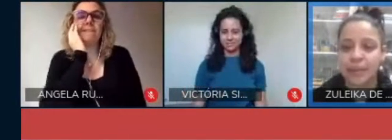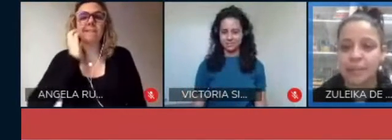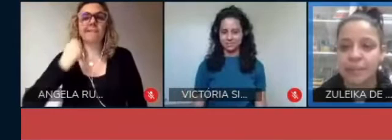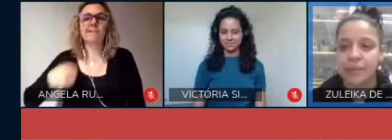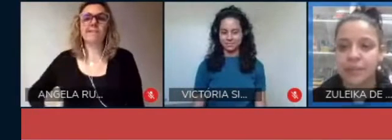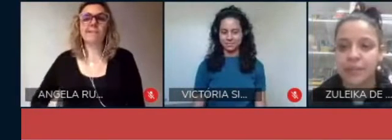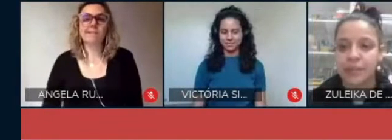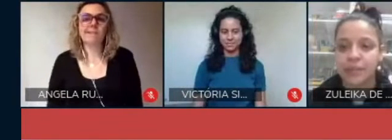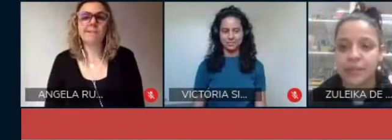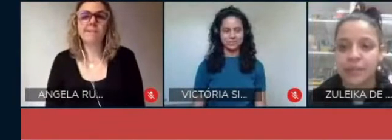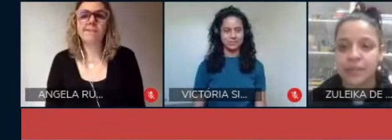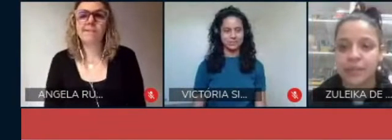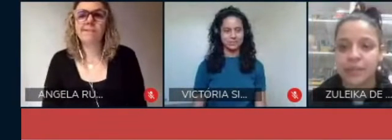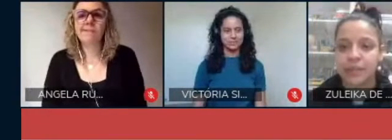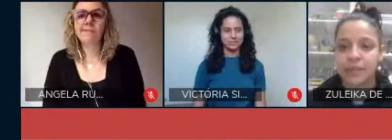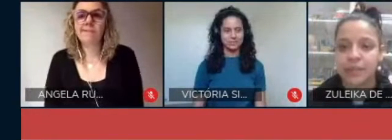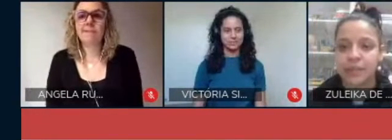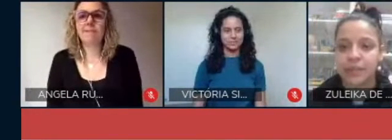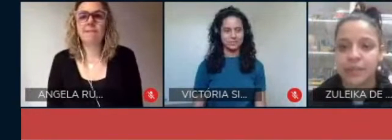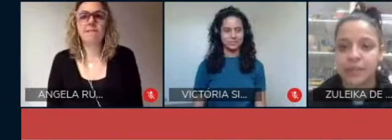recursos.